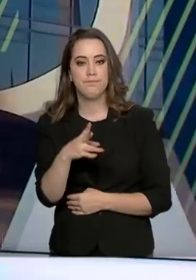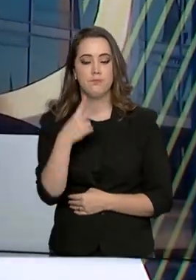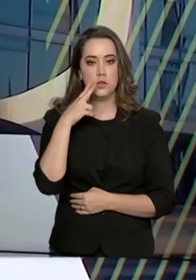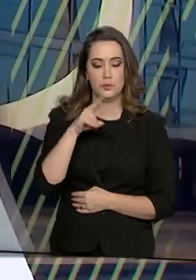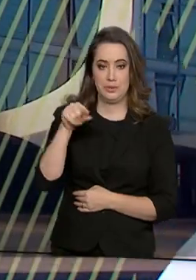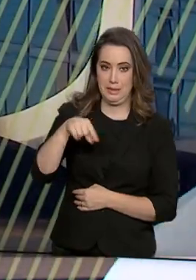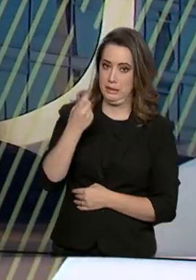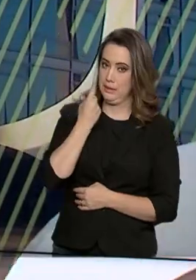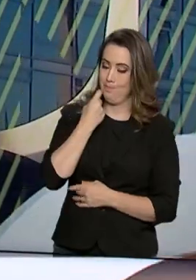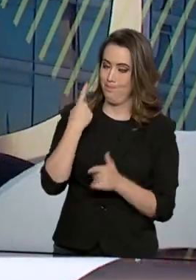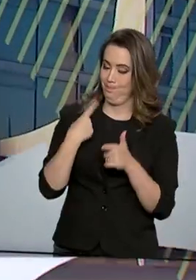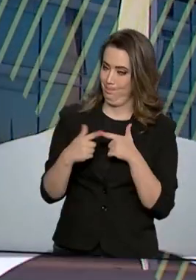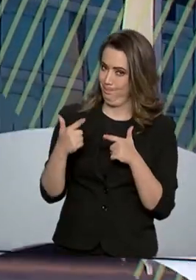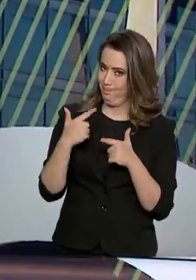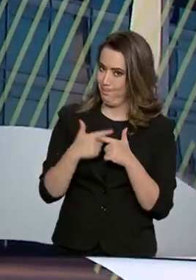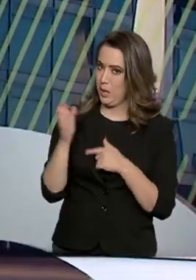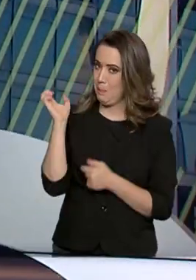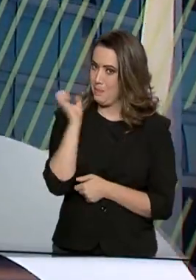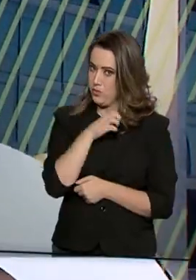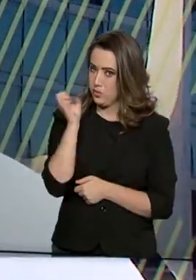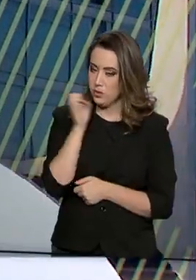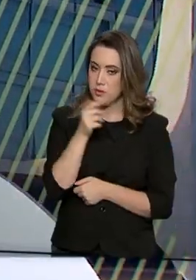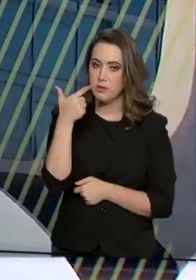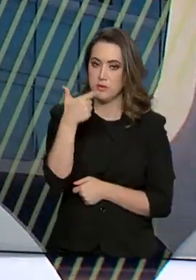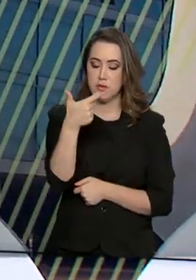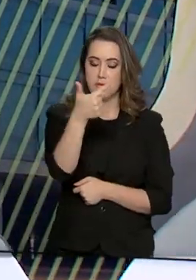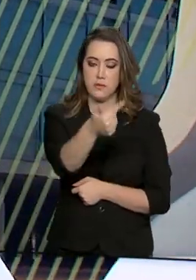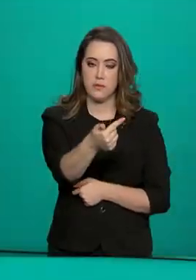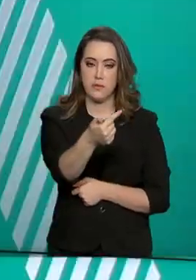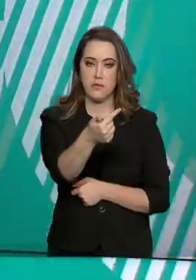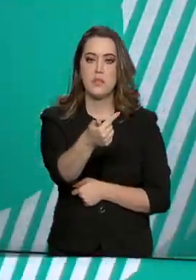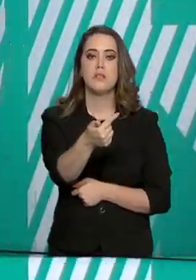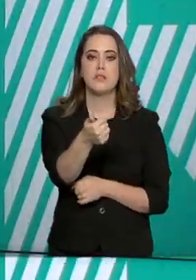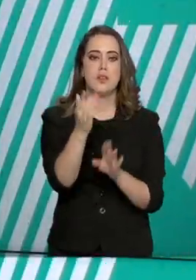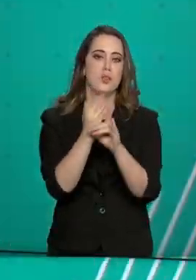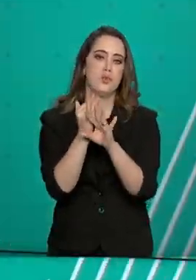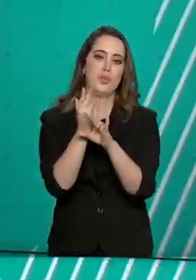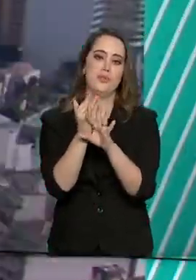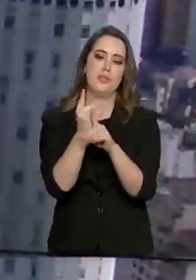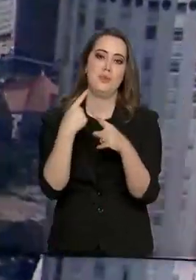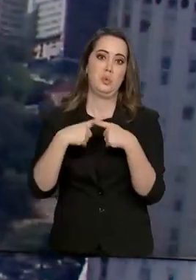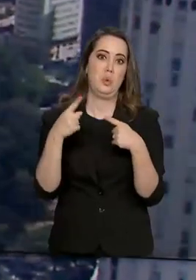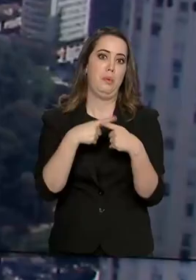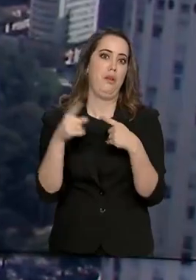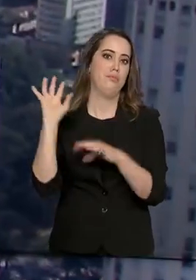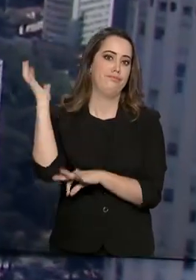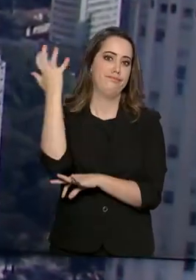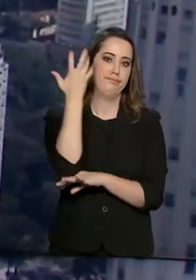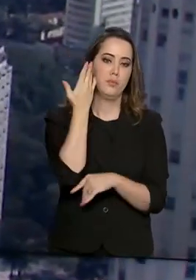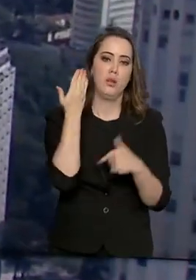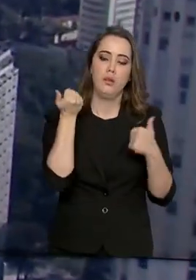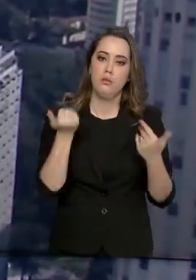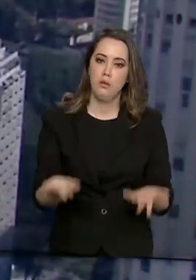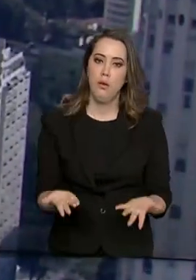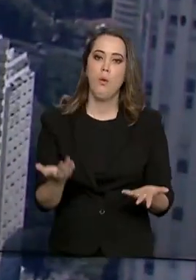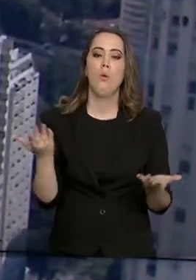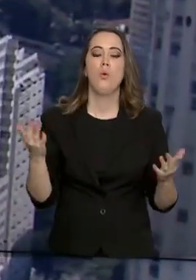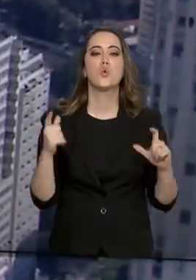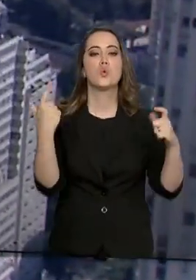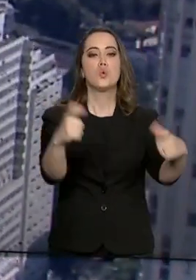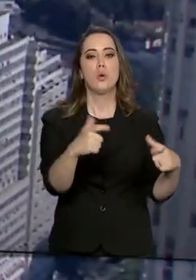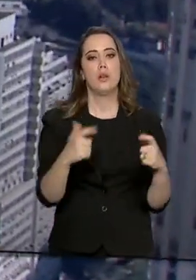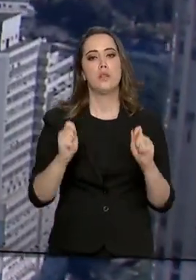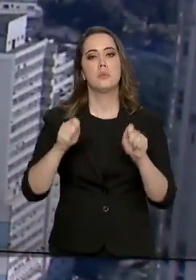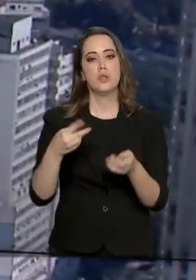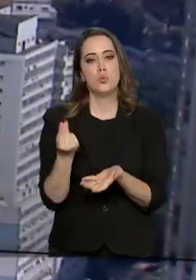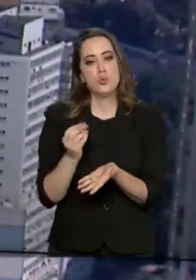sexta feira situação de emergência em 27 municípios brasileiros por causa de desastres com a medida as localidades